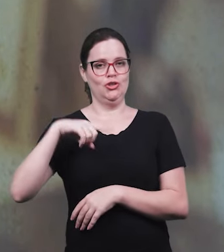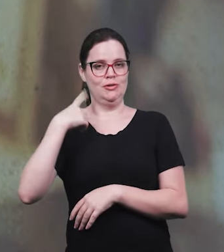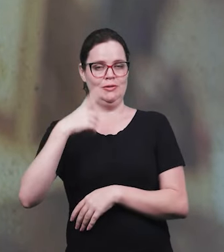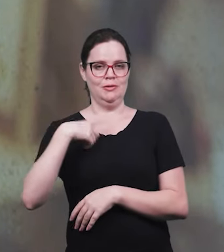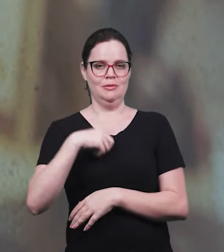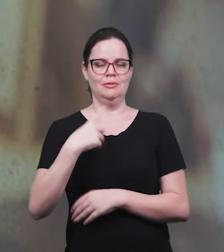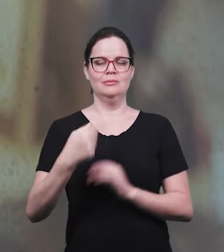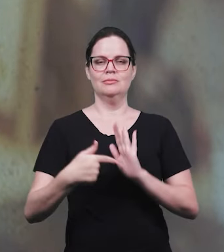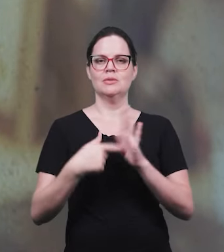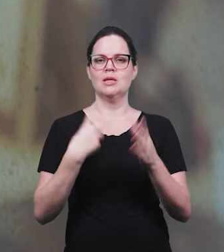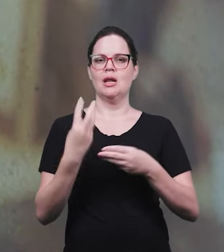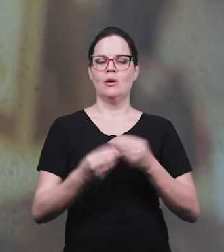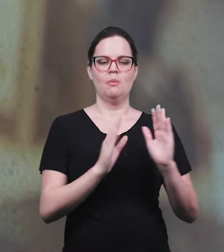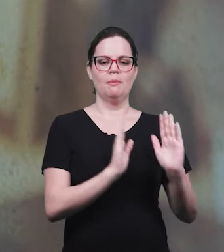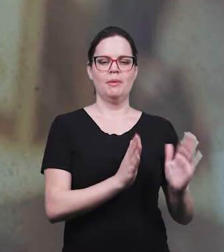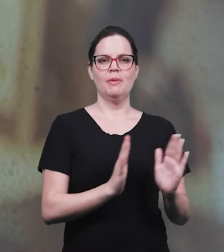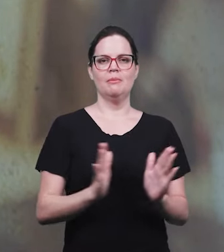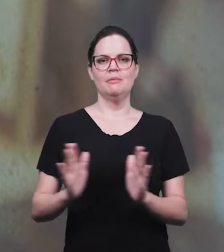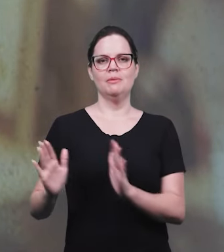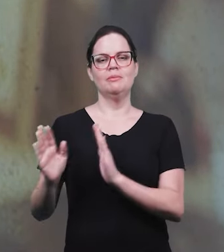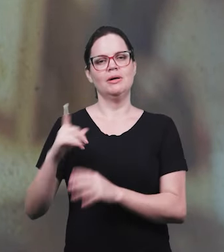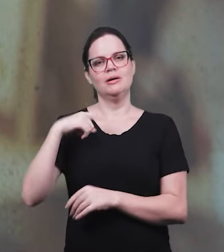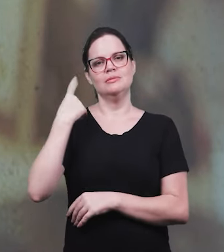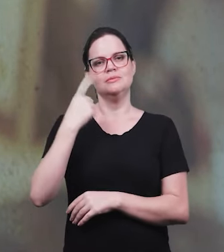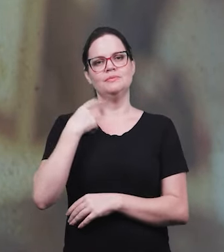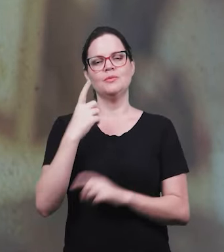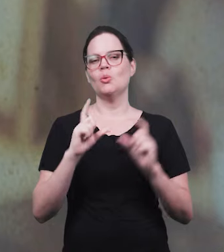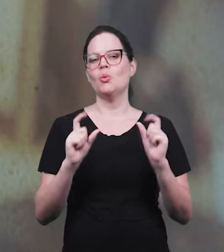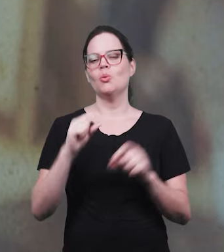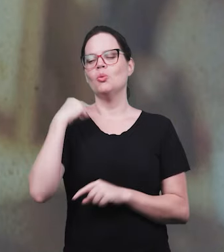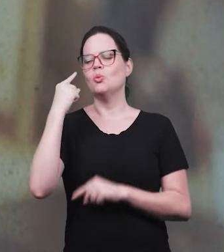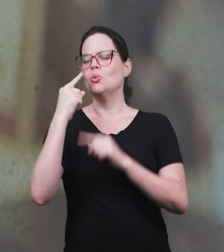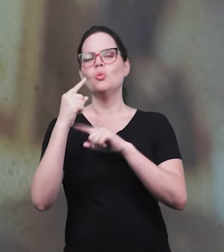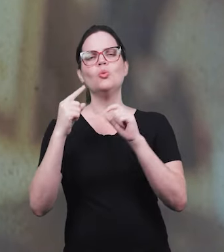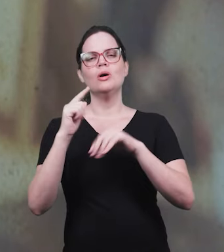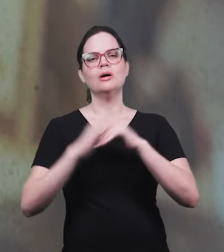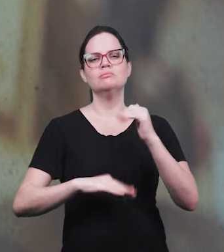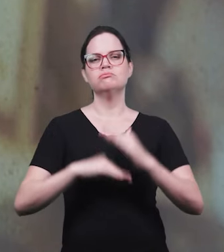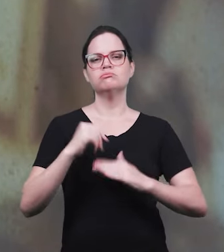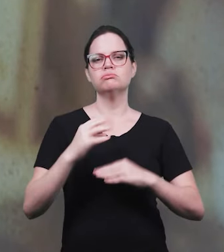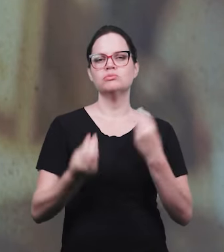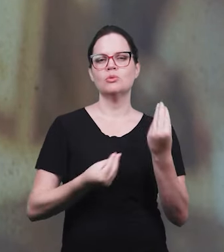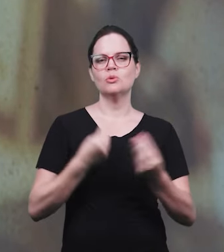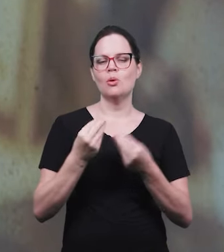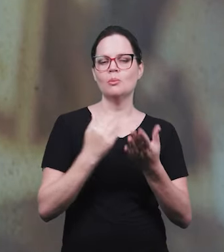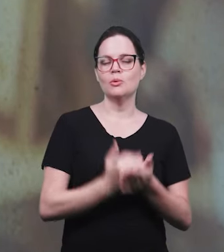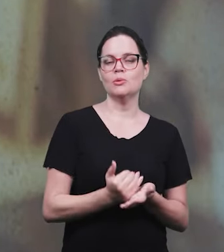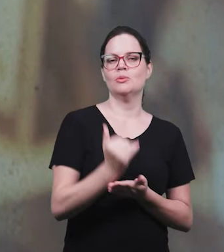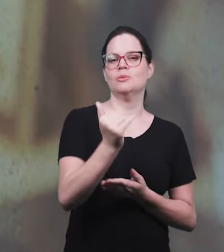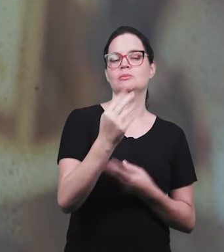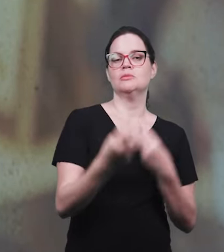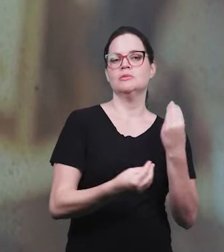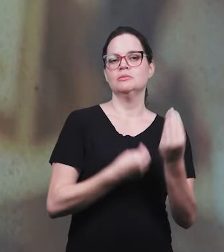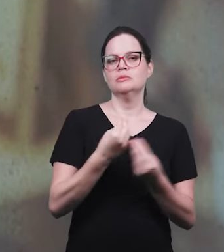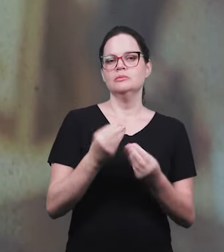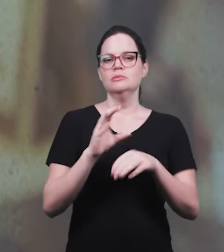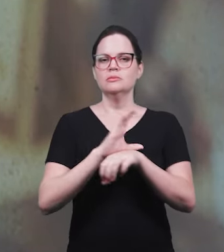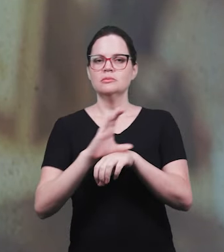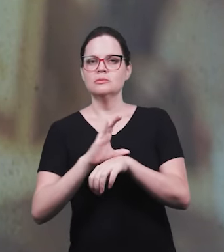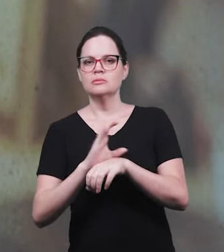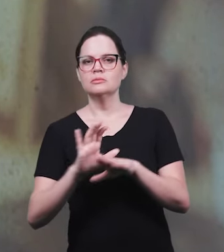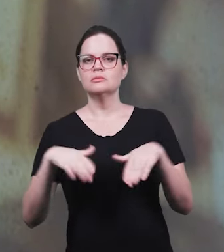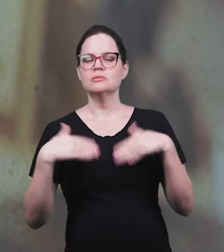essa trajetória do advogado, né, o que, que essa profissão envolve, como nós podemos começar, como é o